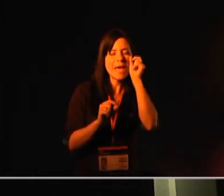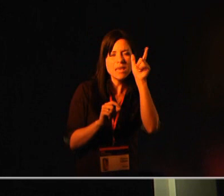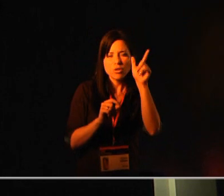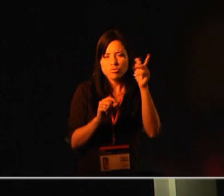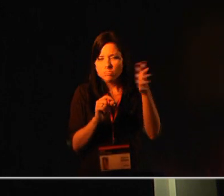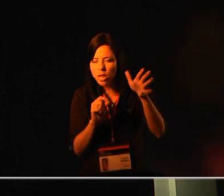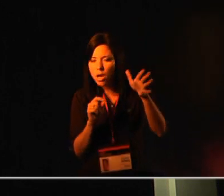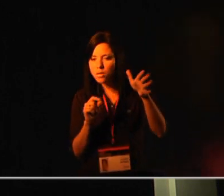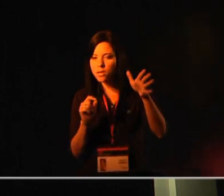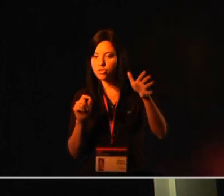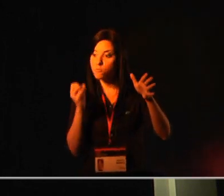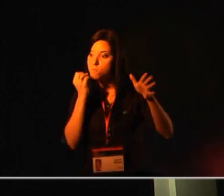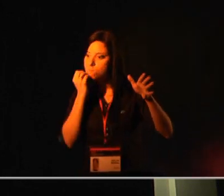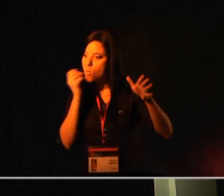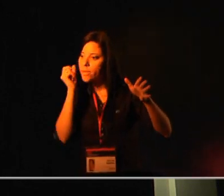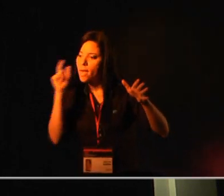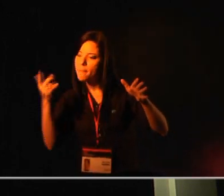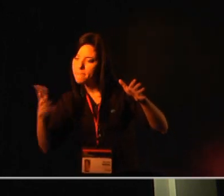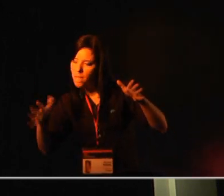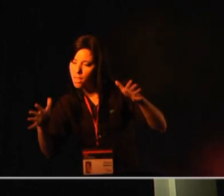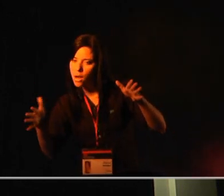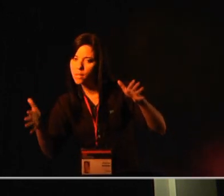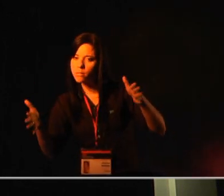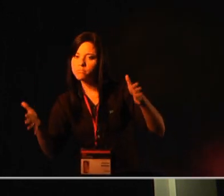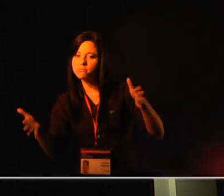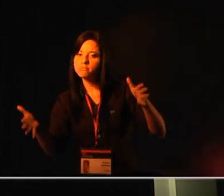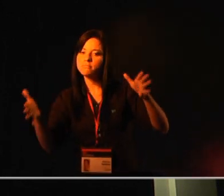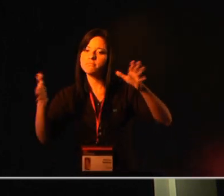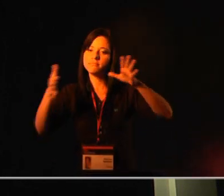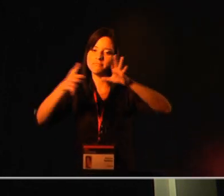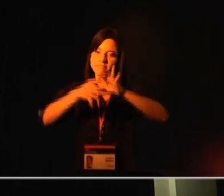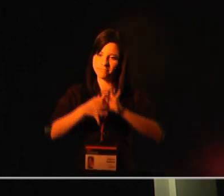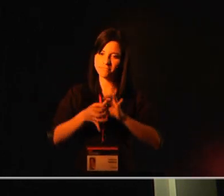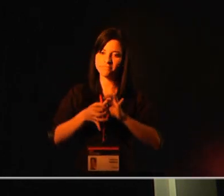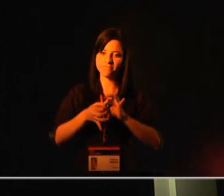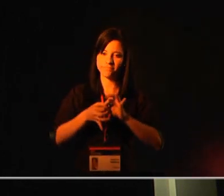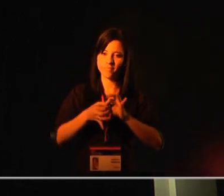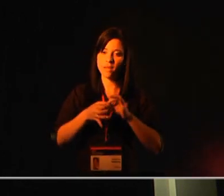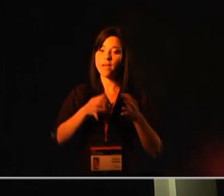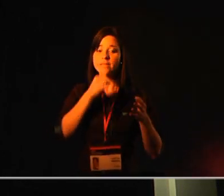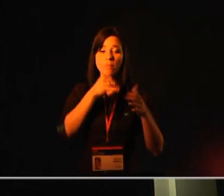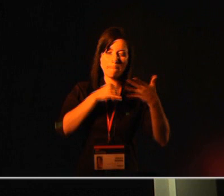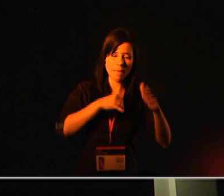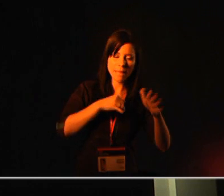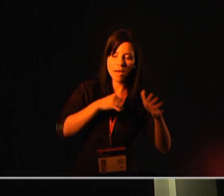medianas e uma ideia mediana é a soma de várias ideias ruins.